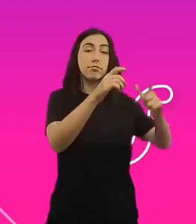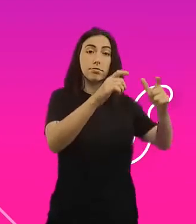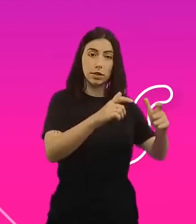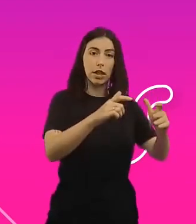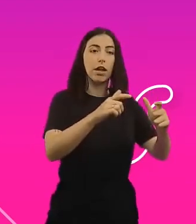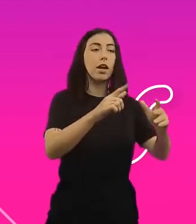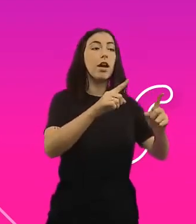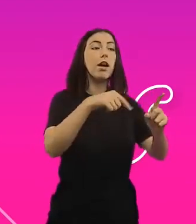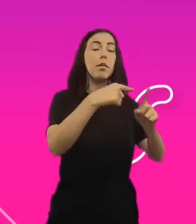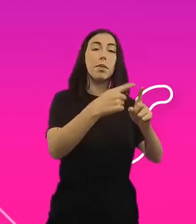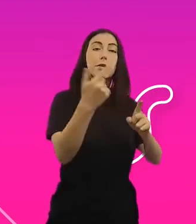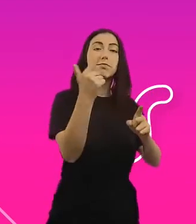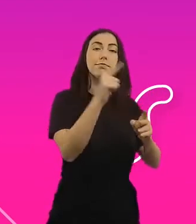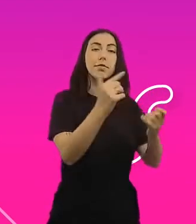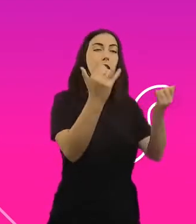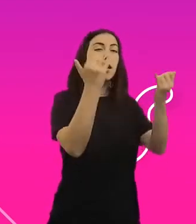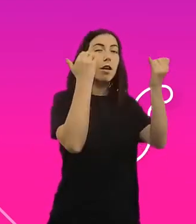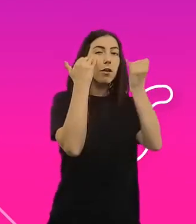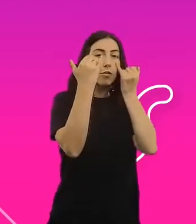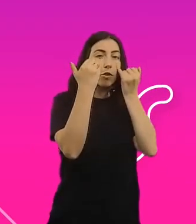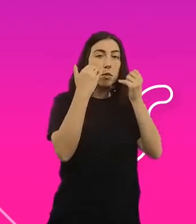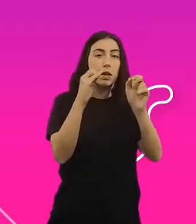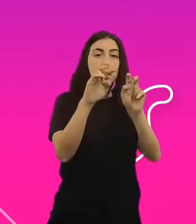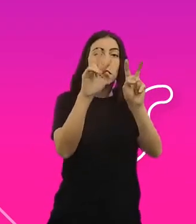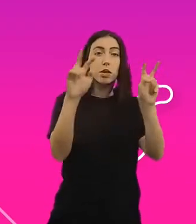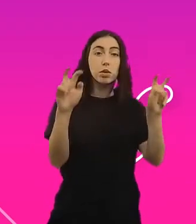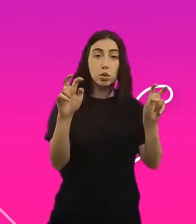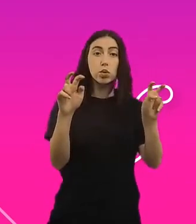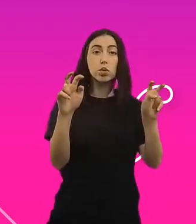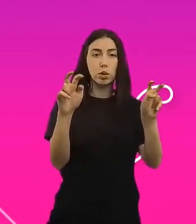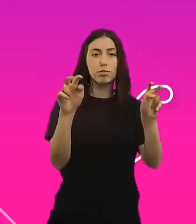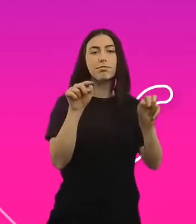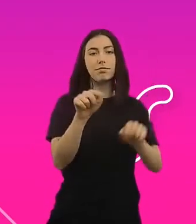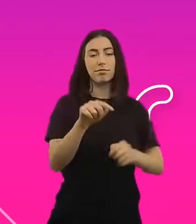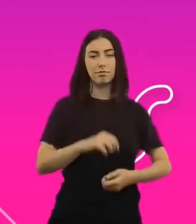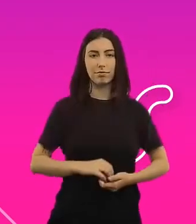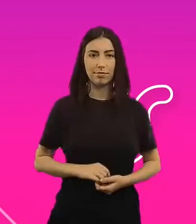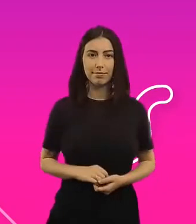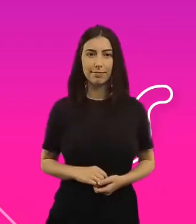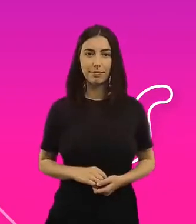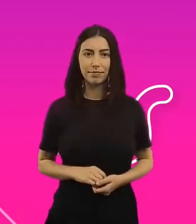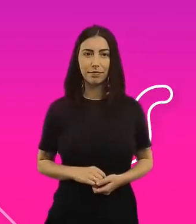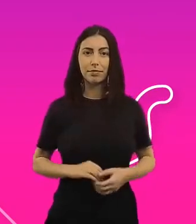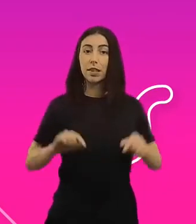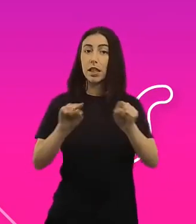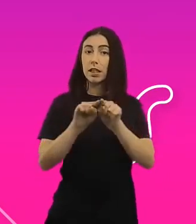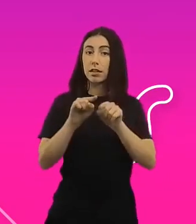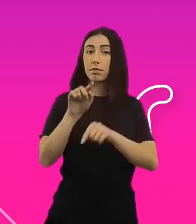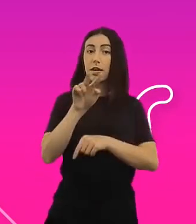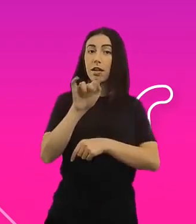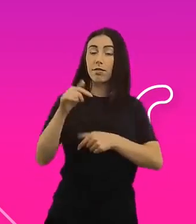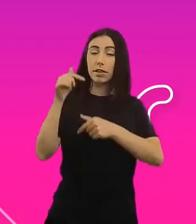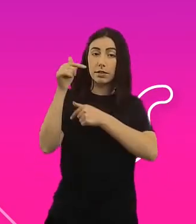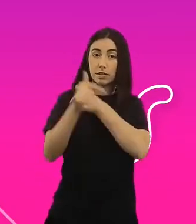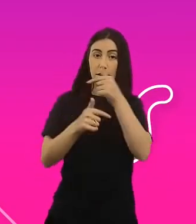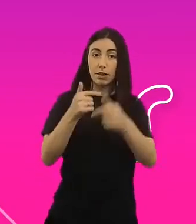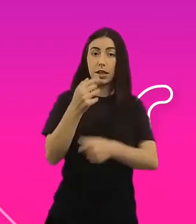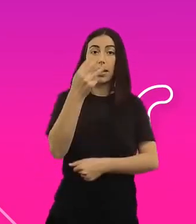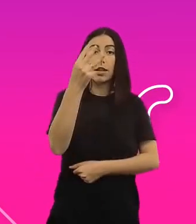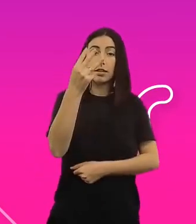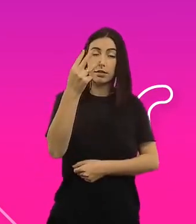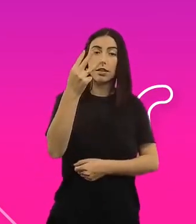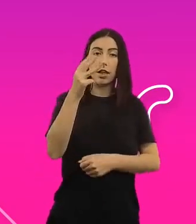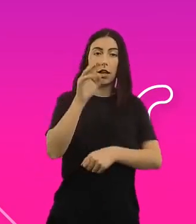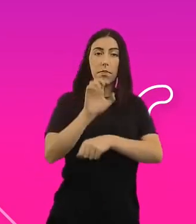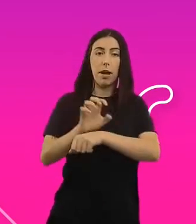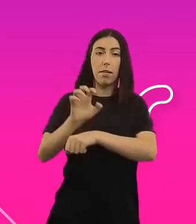sobre essa temática. A gente vai trabalhar, então, em 3 estados, só para você entender o